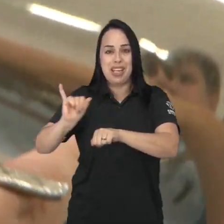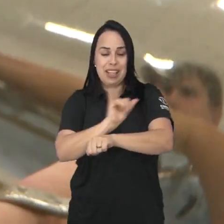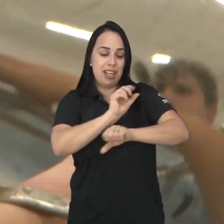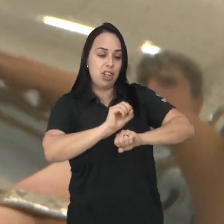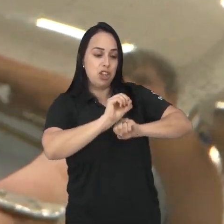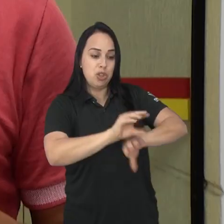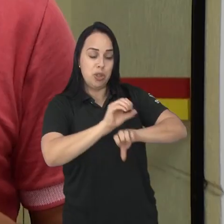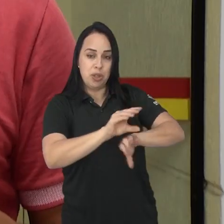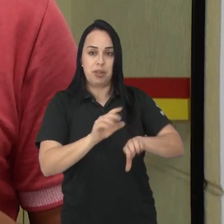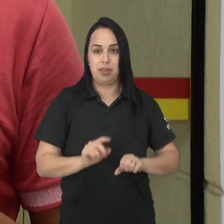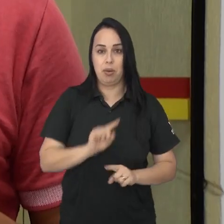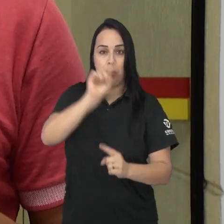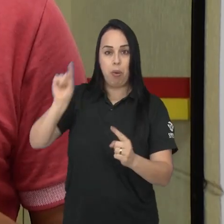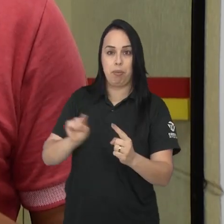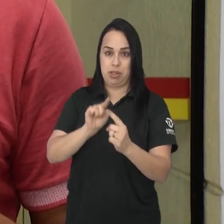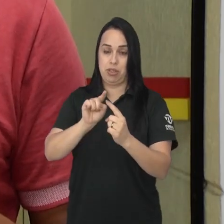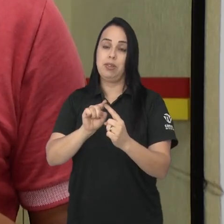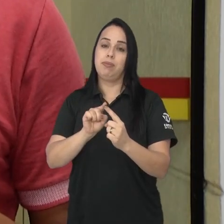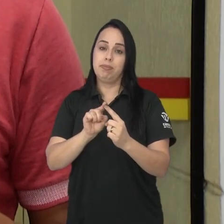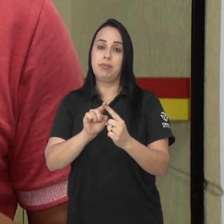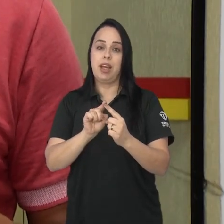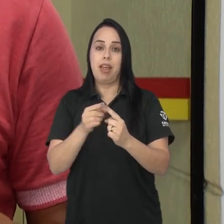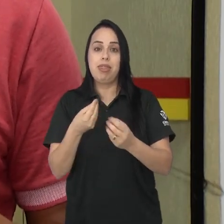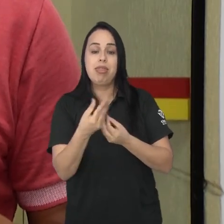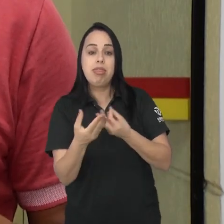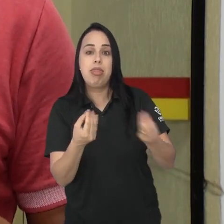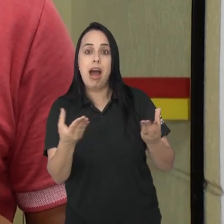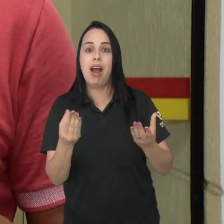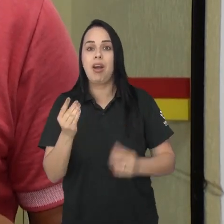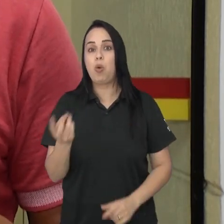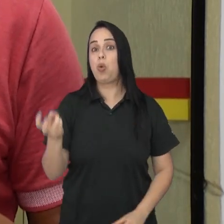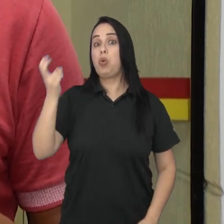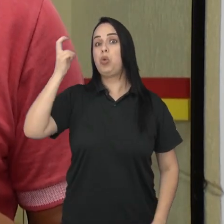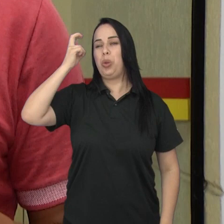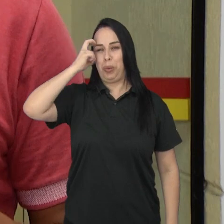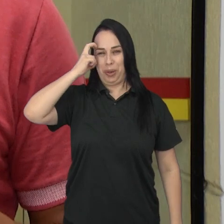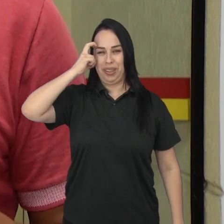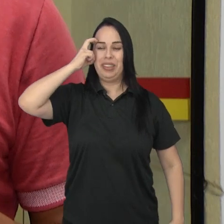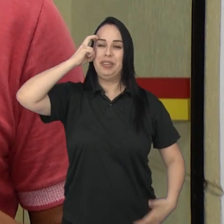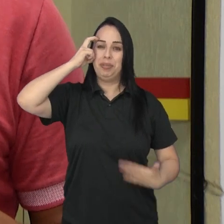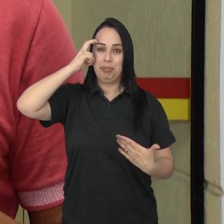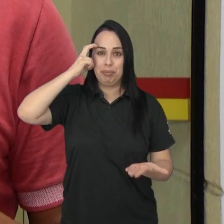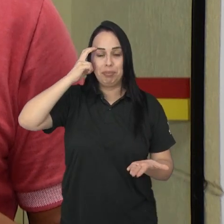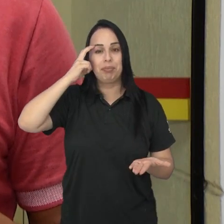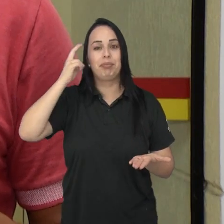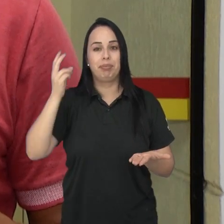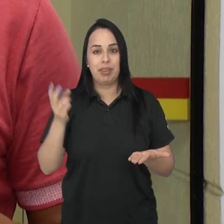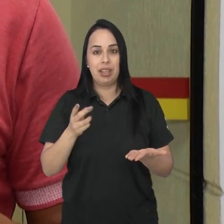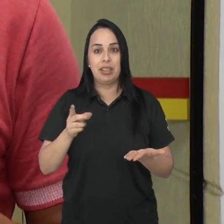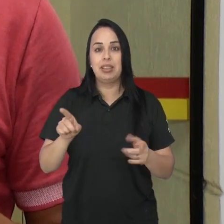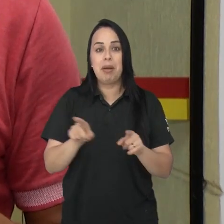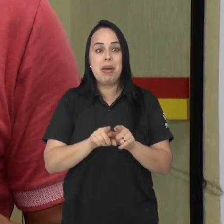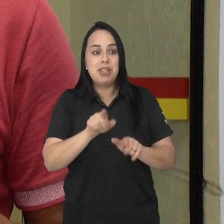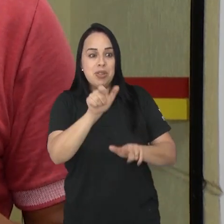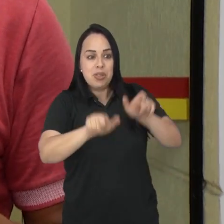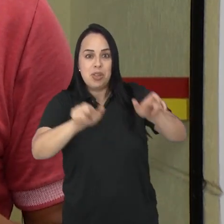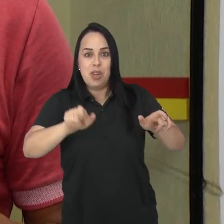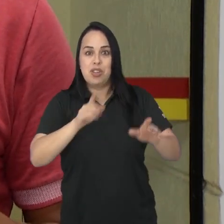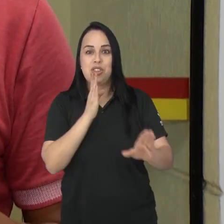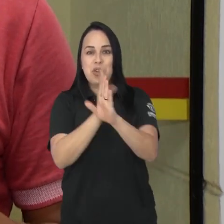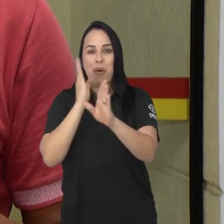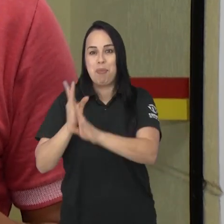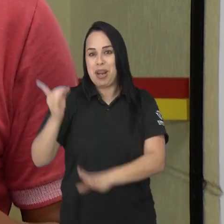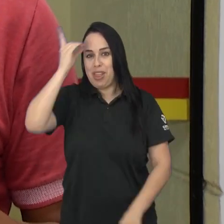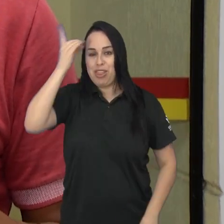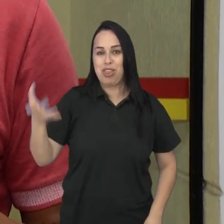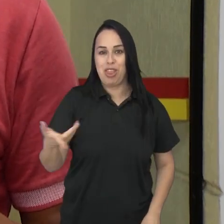de educação. O objetivo desse projeto é levar mais cultura para a escola e também novos talentos.